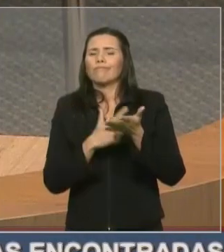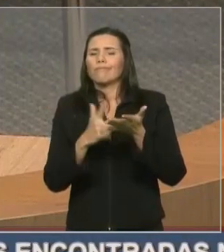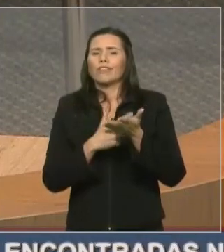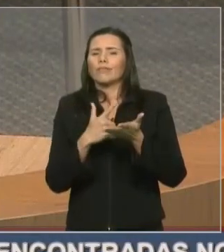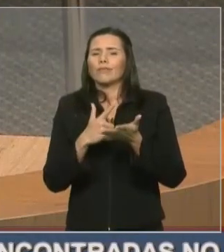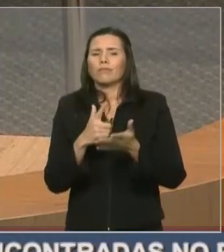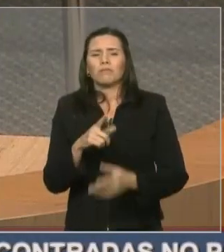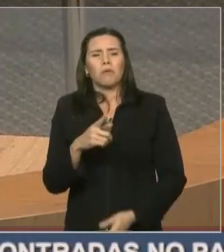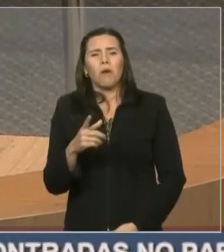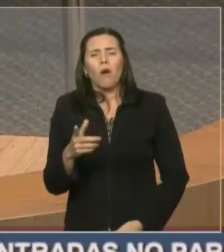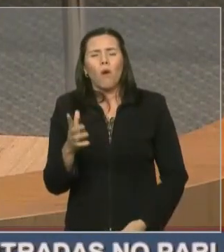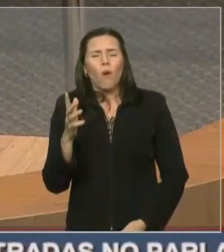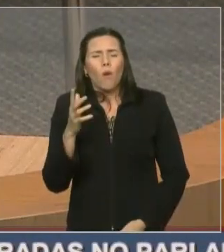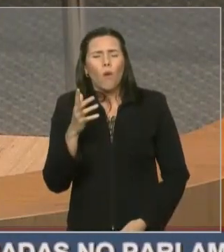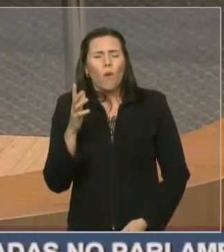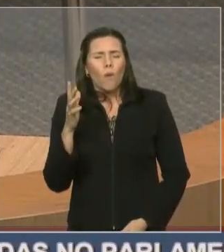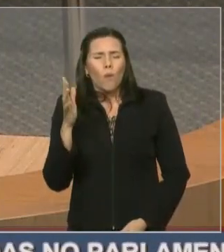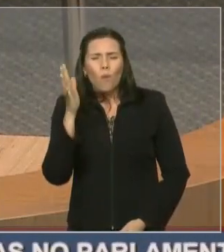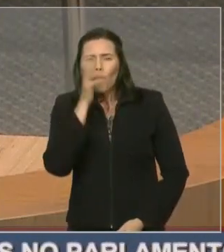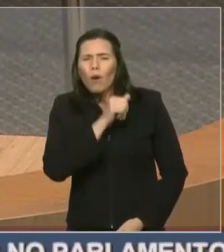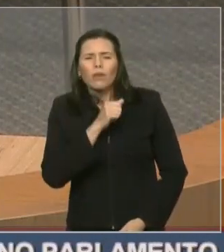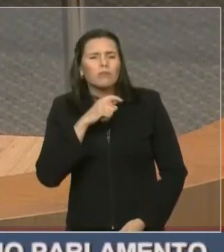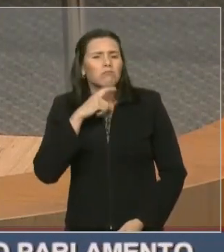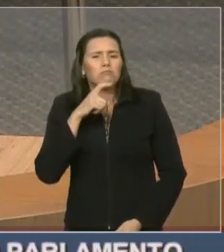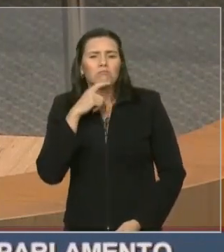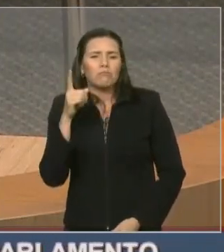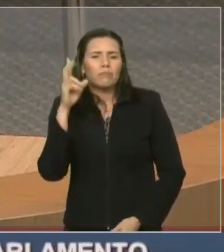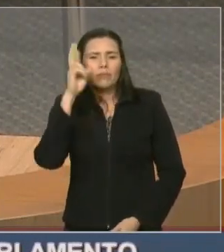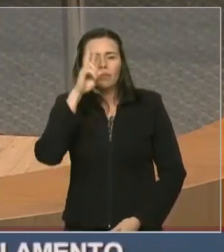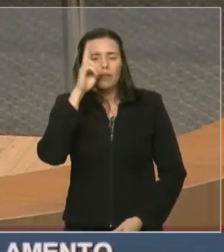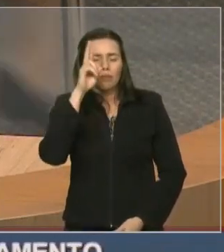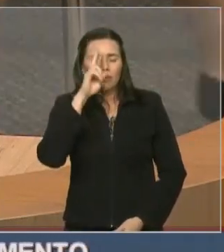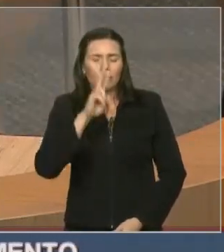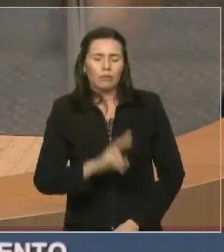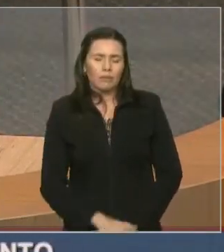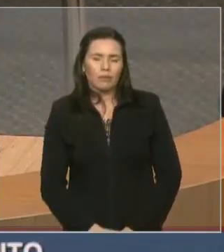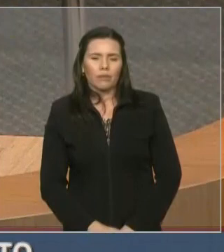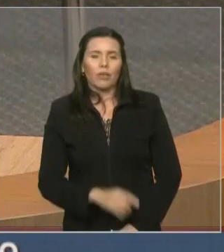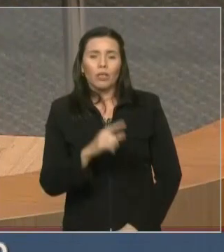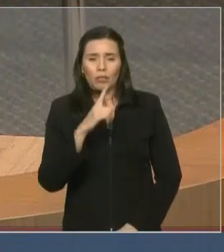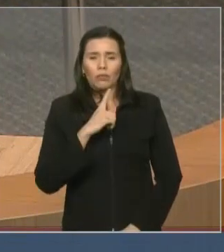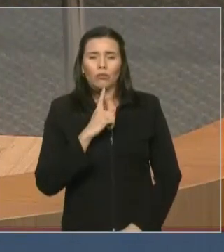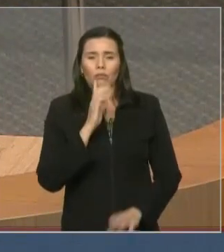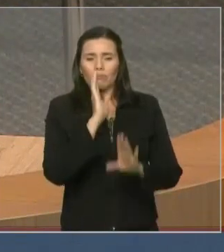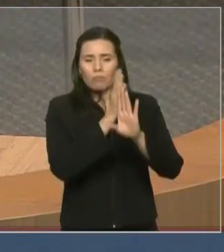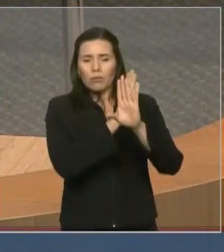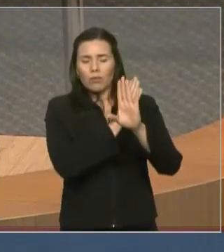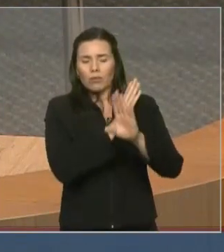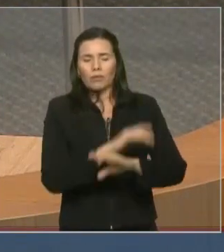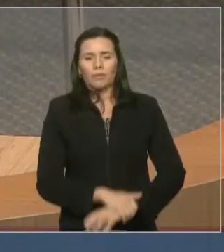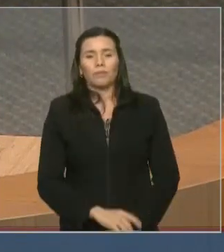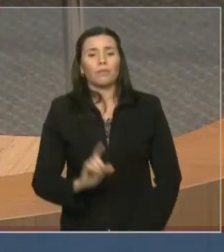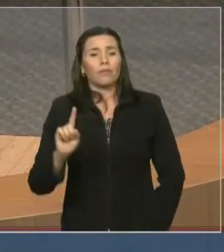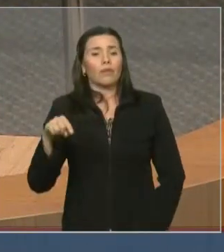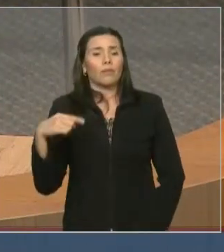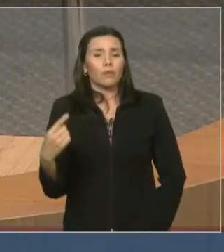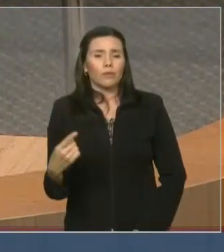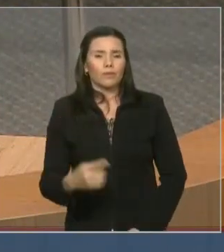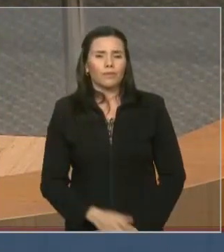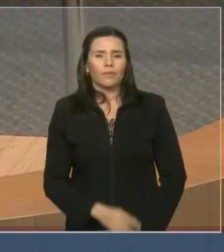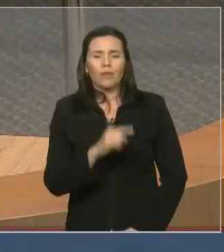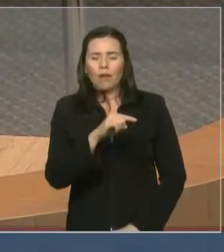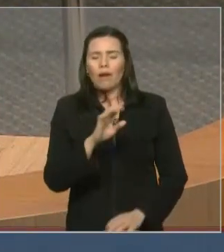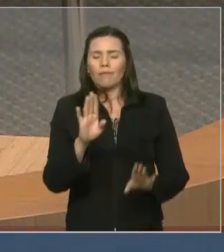biblioteca. Aqui tem um deputado, na primeira, depois quando ela foi fechada a